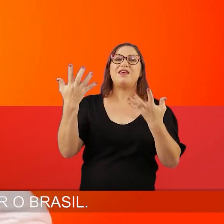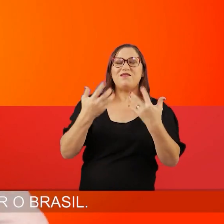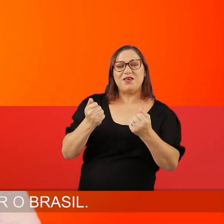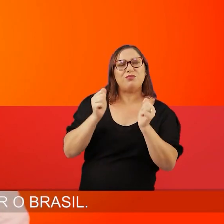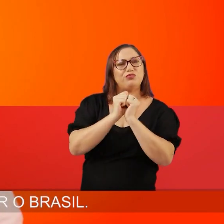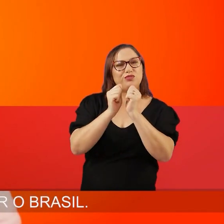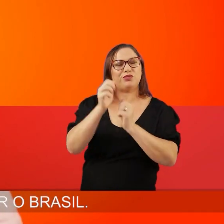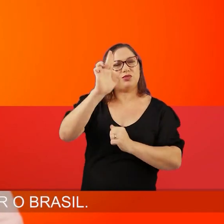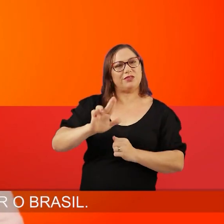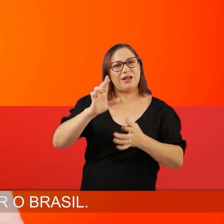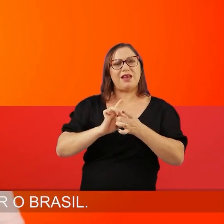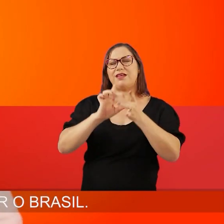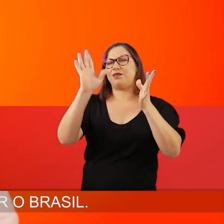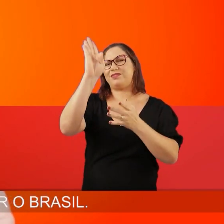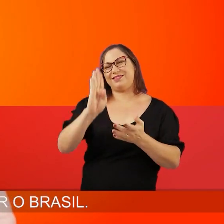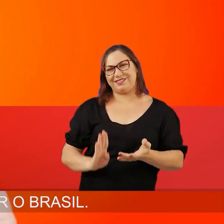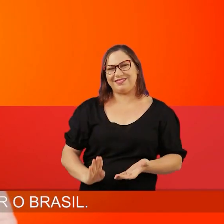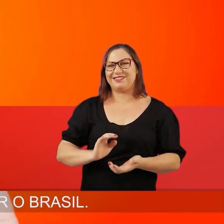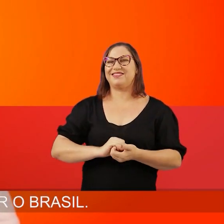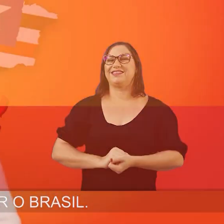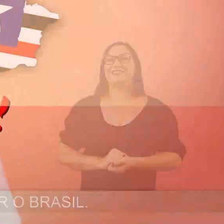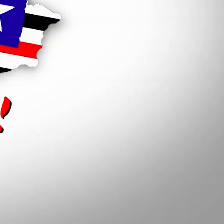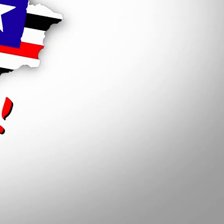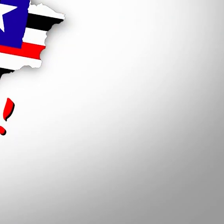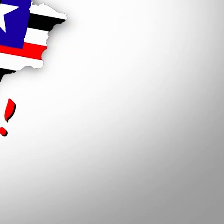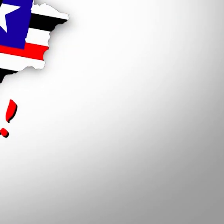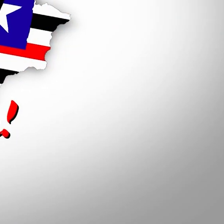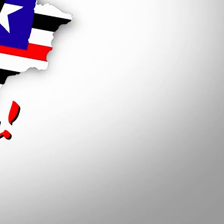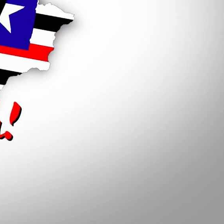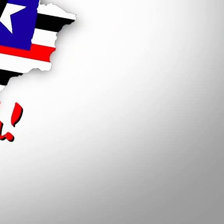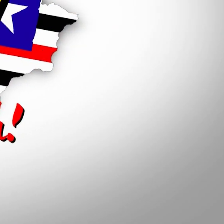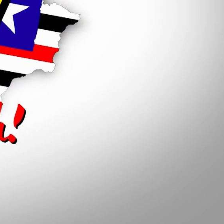e vamos junto com Lula libertar o Brasil.